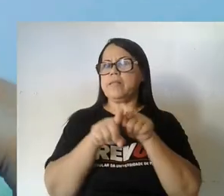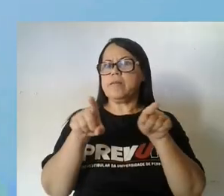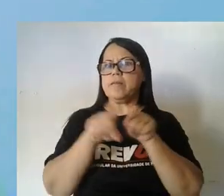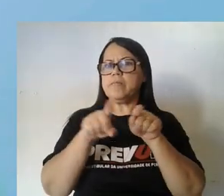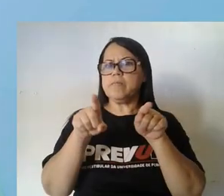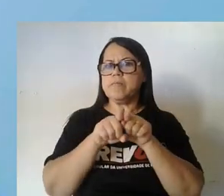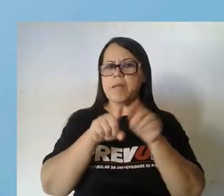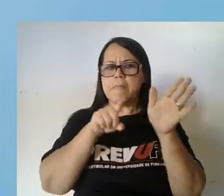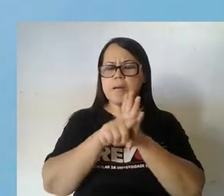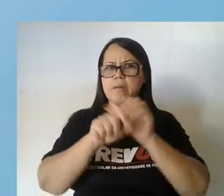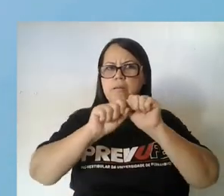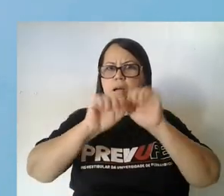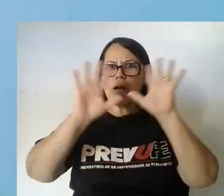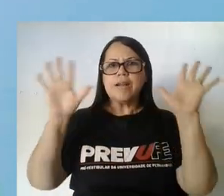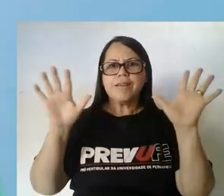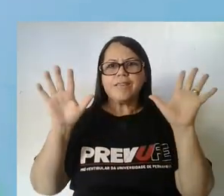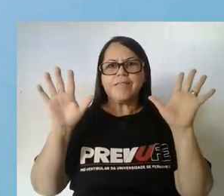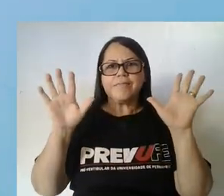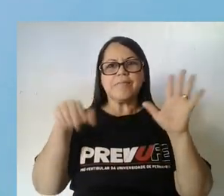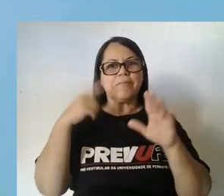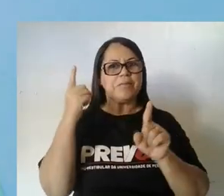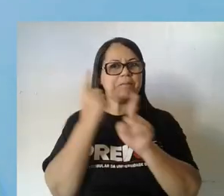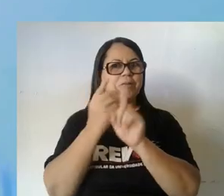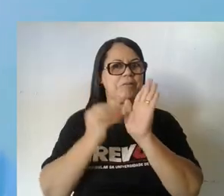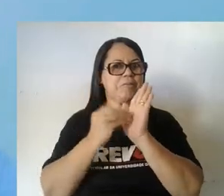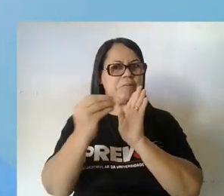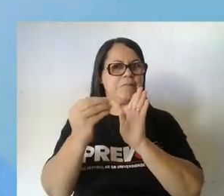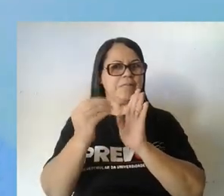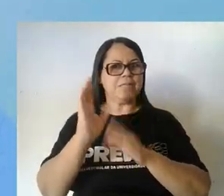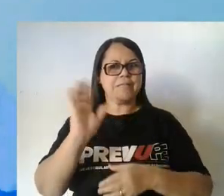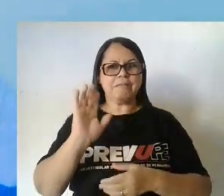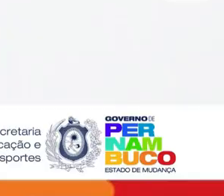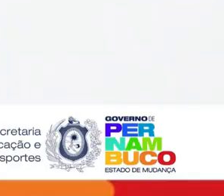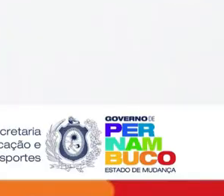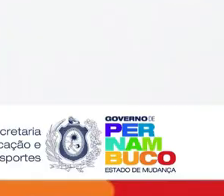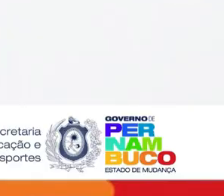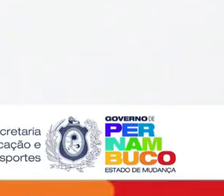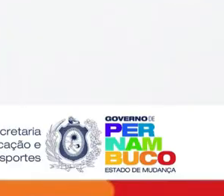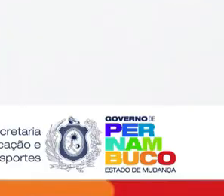quanto para a compreensão da própria questão. E é isso, a gente se vê para mais dicas. Até a próxima!